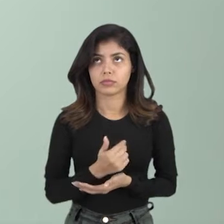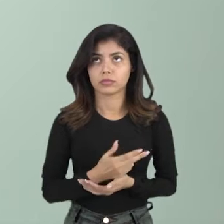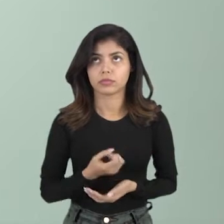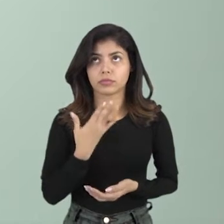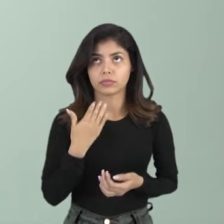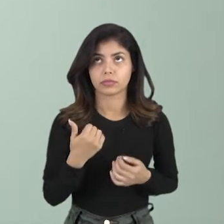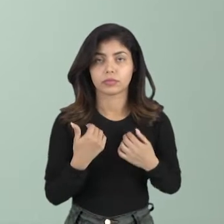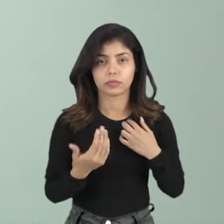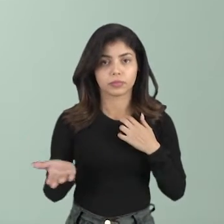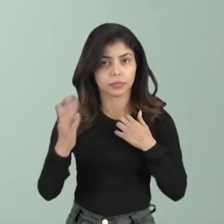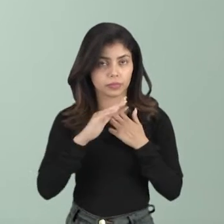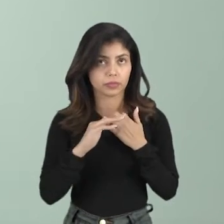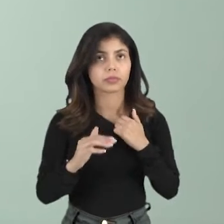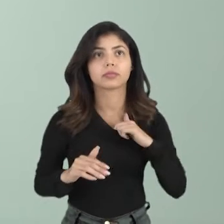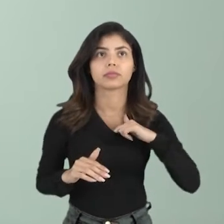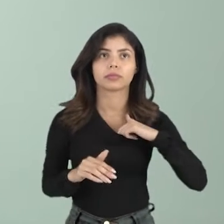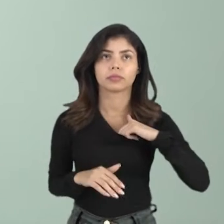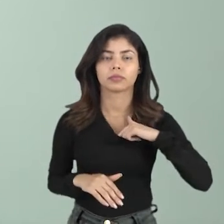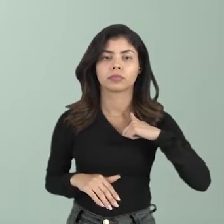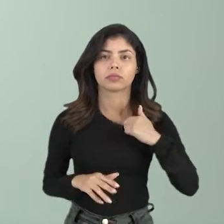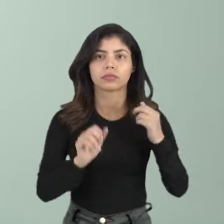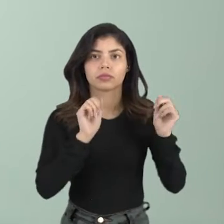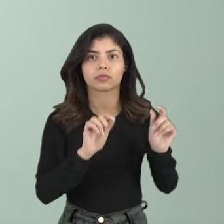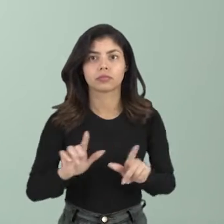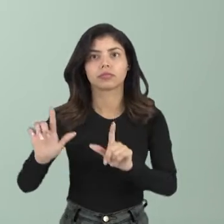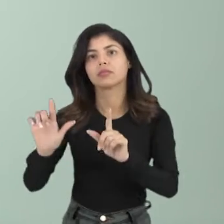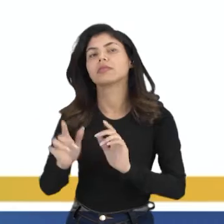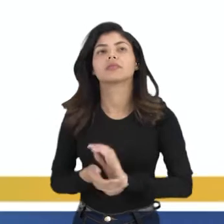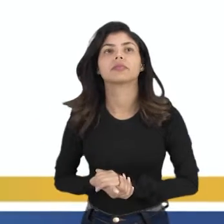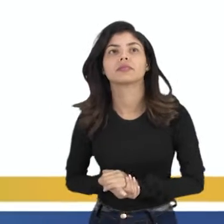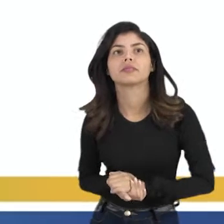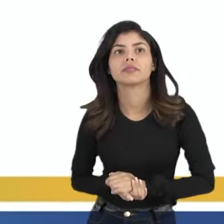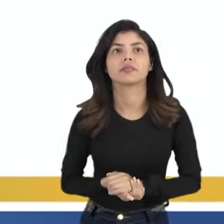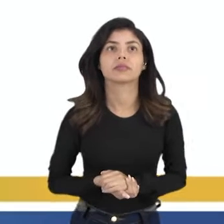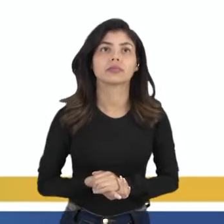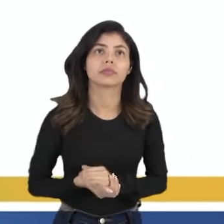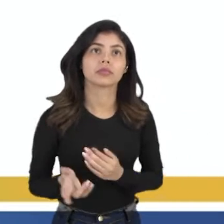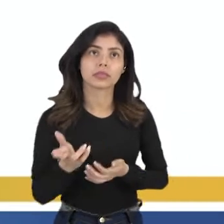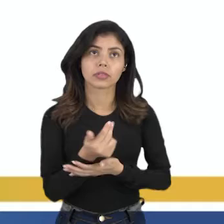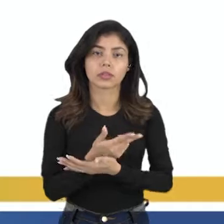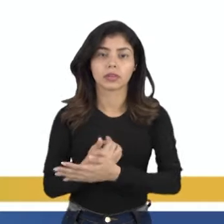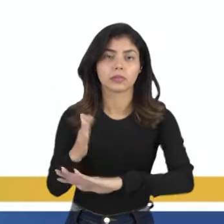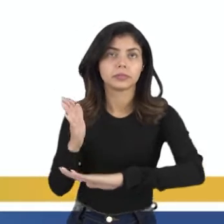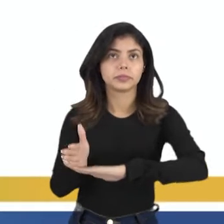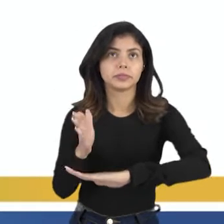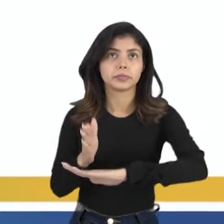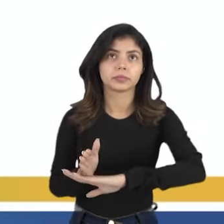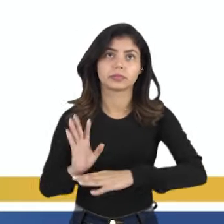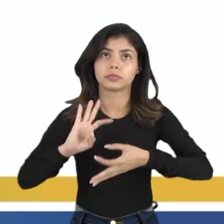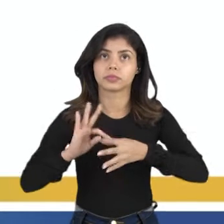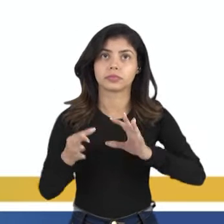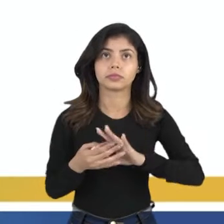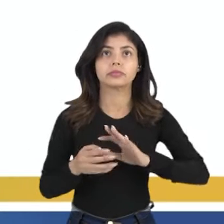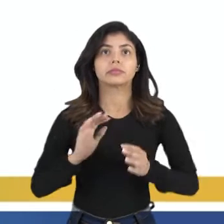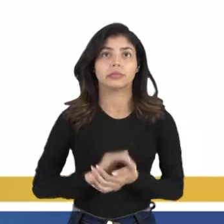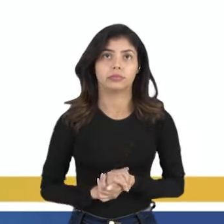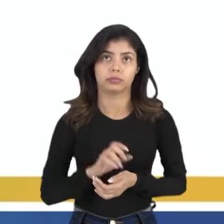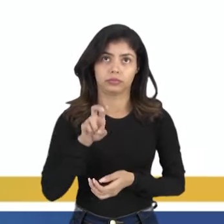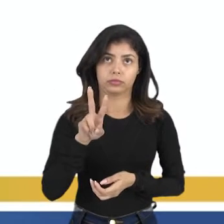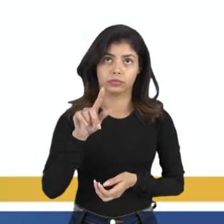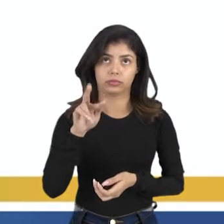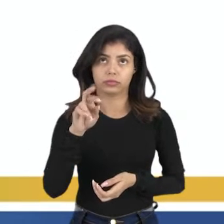artístico, tá bom? Vamos lá então? Acompanha comigo no primeiro slide. A arte moderna e o contexto histórico